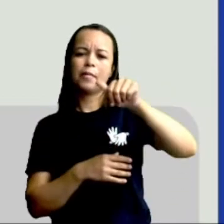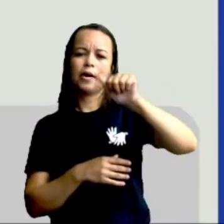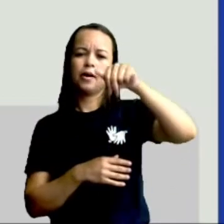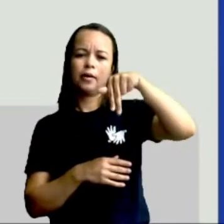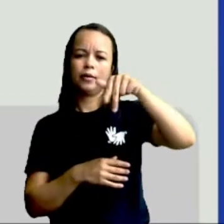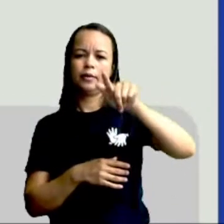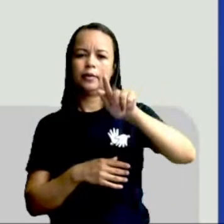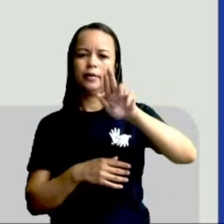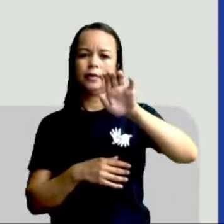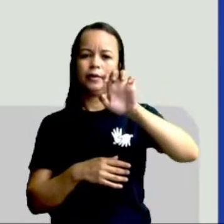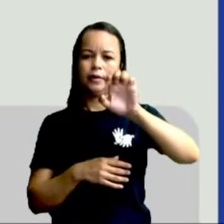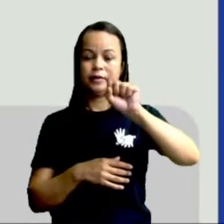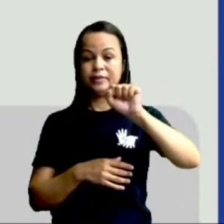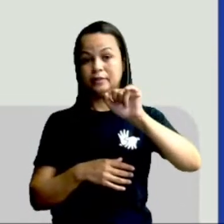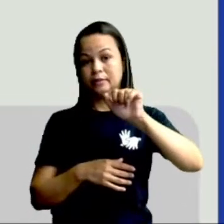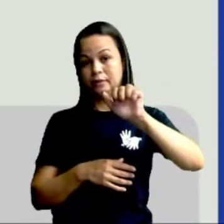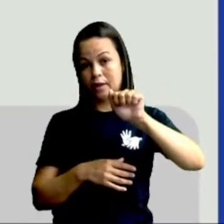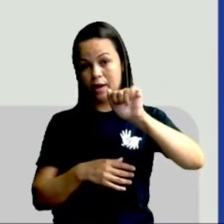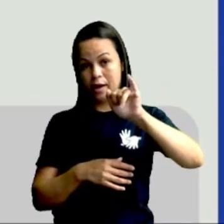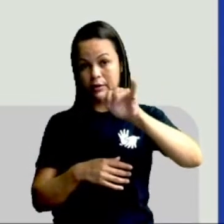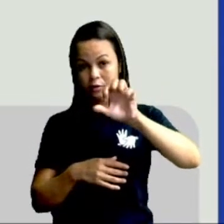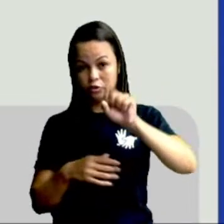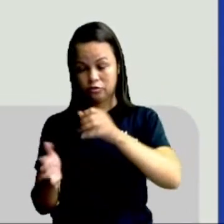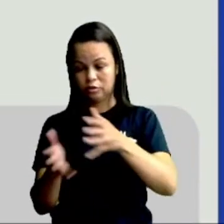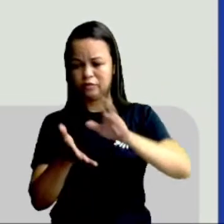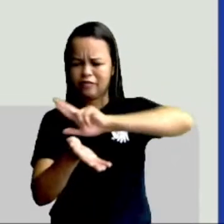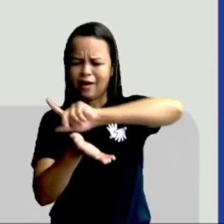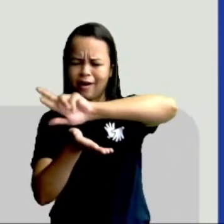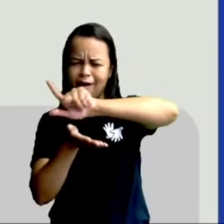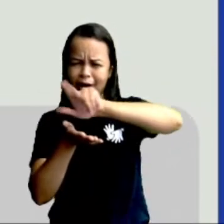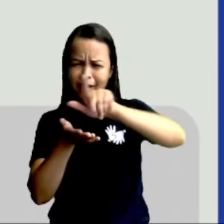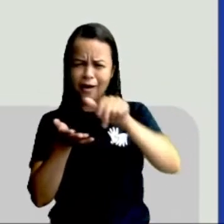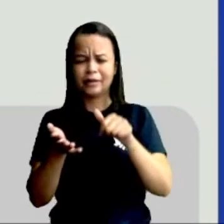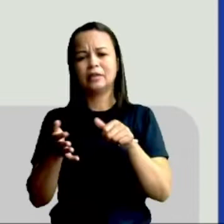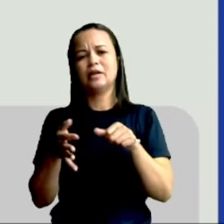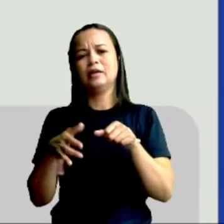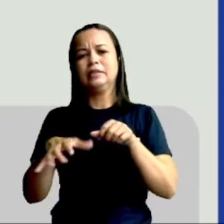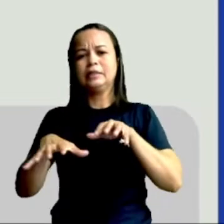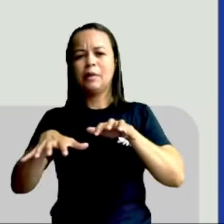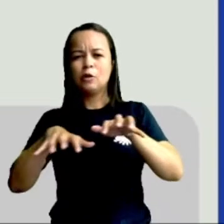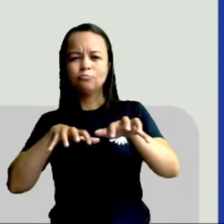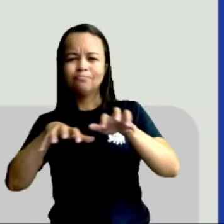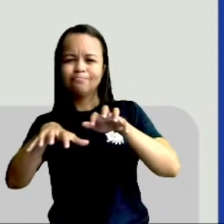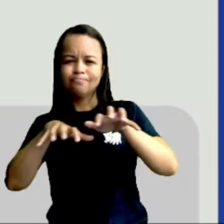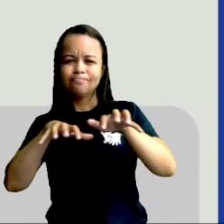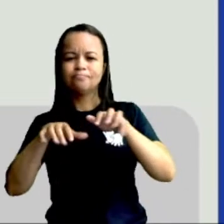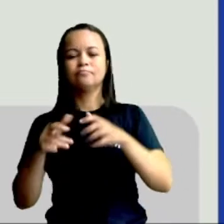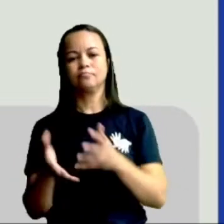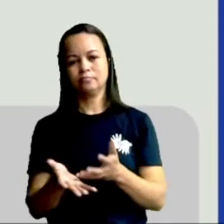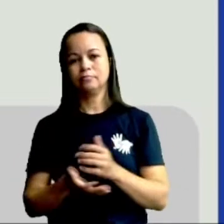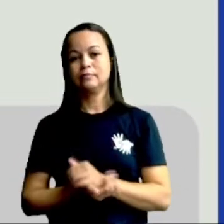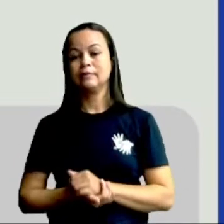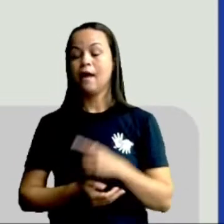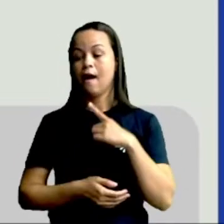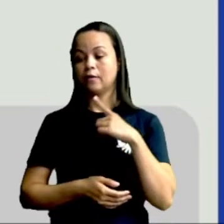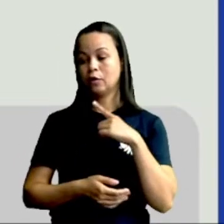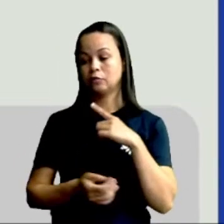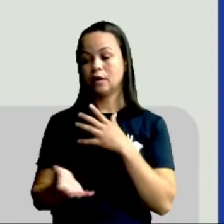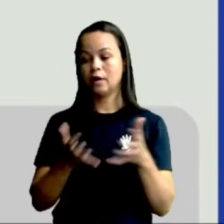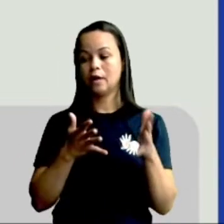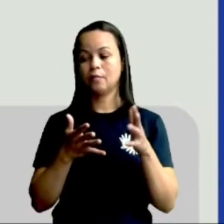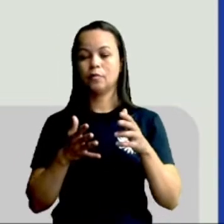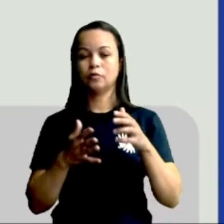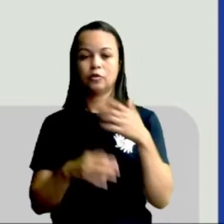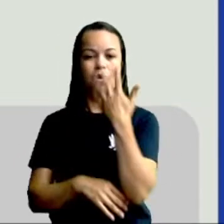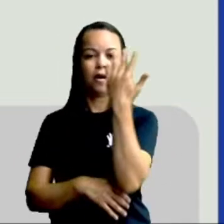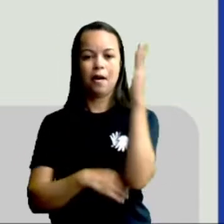ou cerrado. Olha só. Nós temos vários tipos de vegetação, como a gente viu aí no slide. A gente tem a